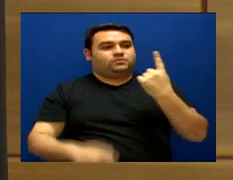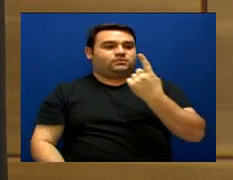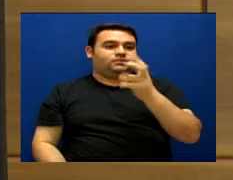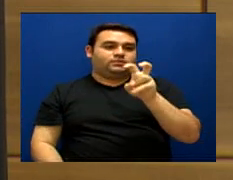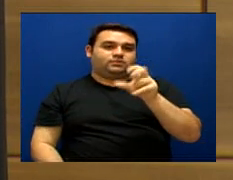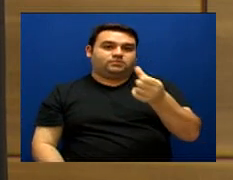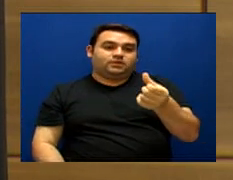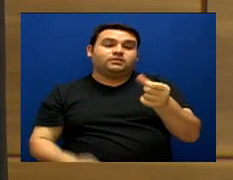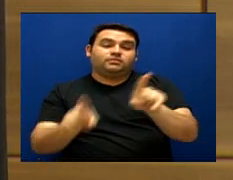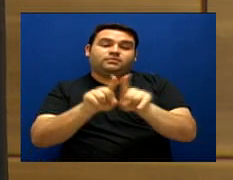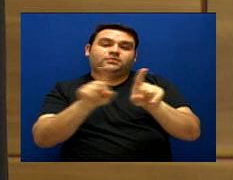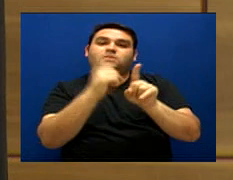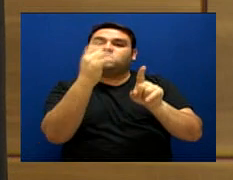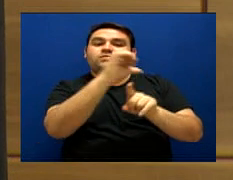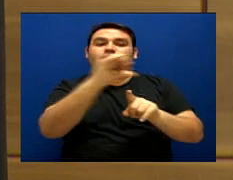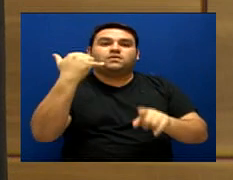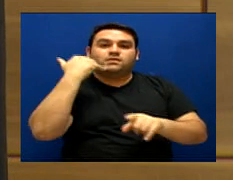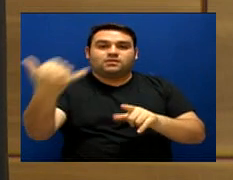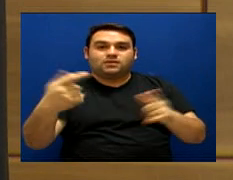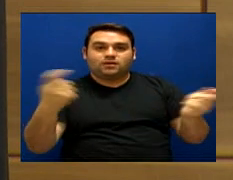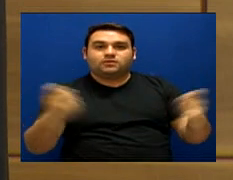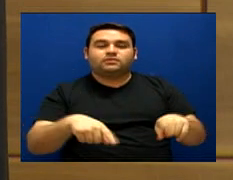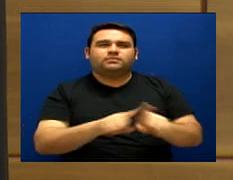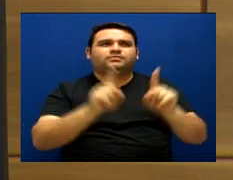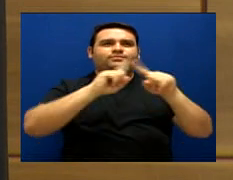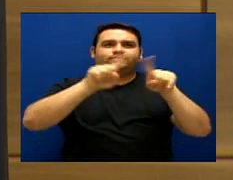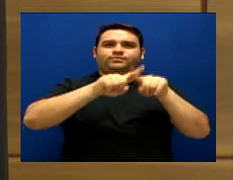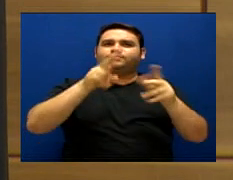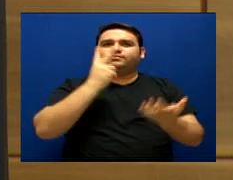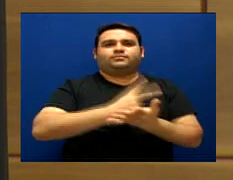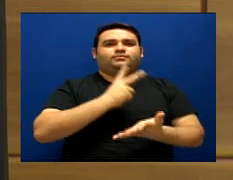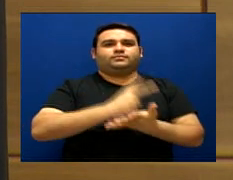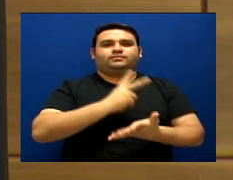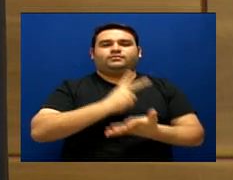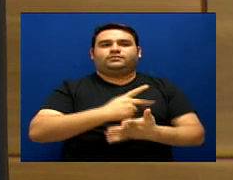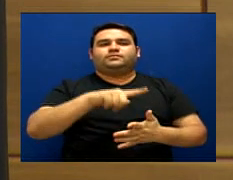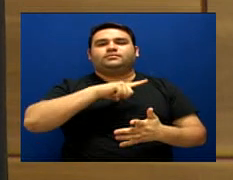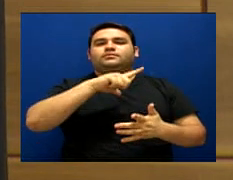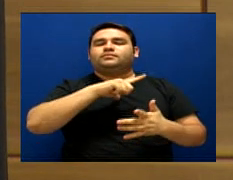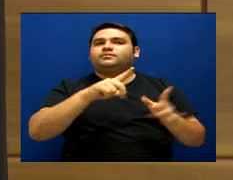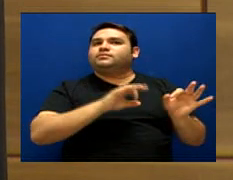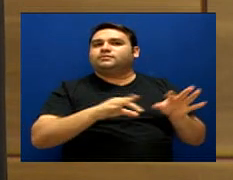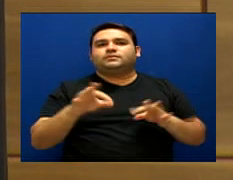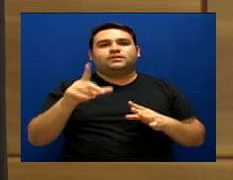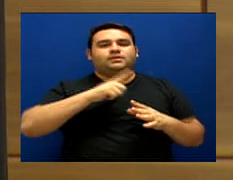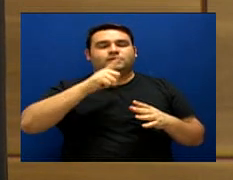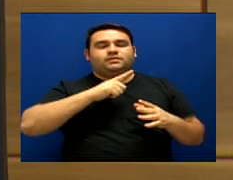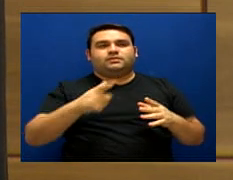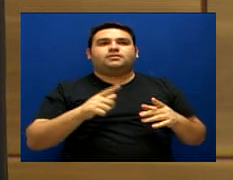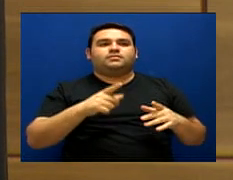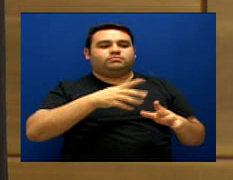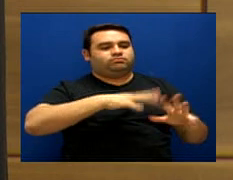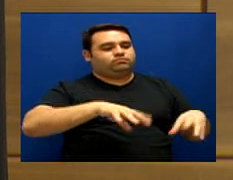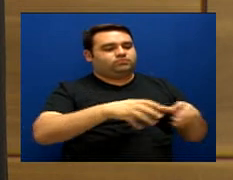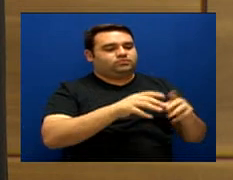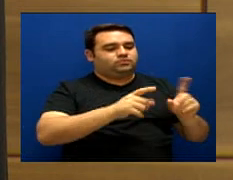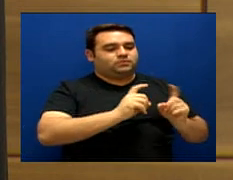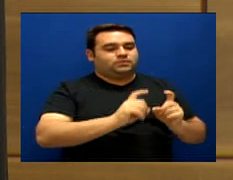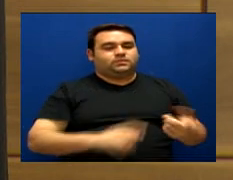e 199. Essa é uma das reclamações mais constantes para a nossa